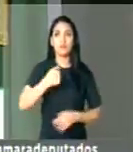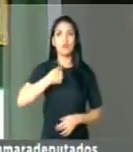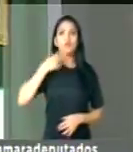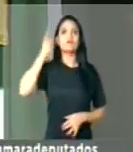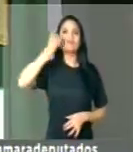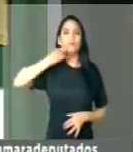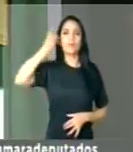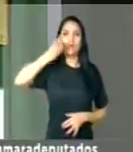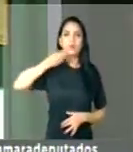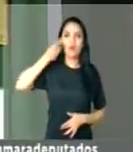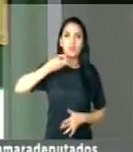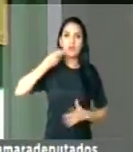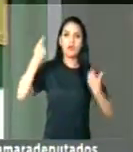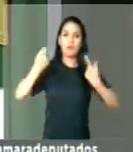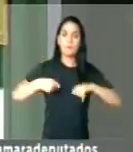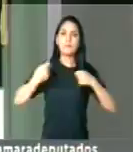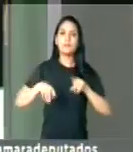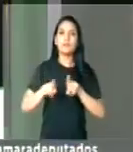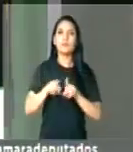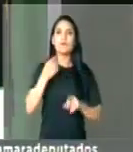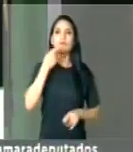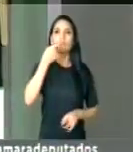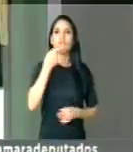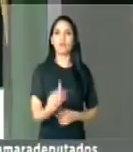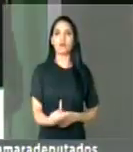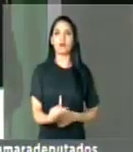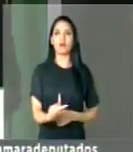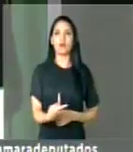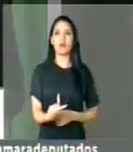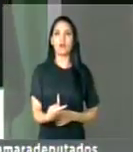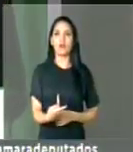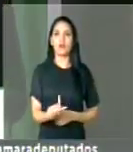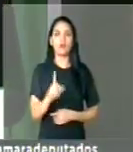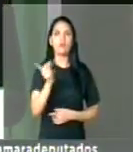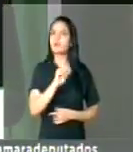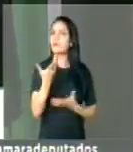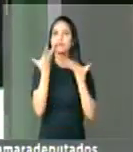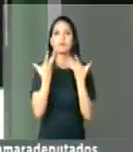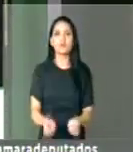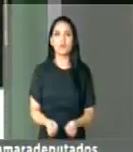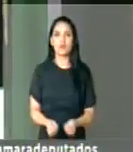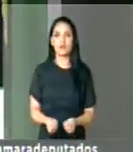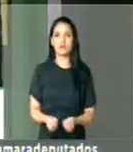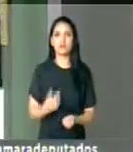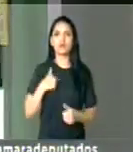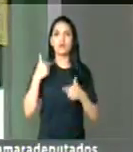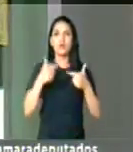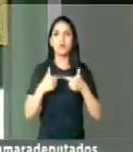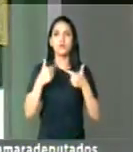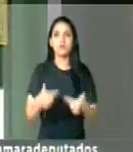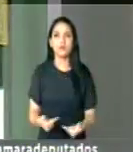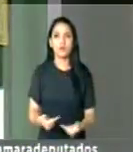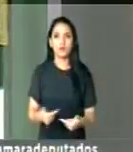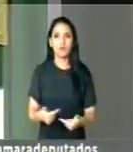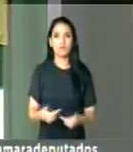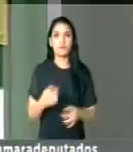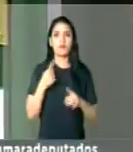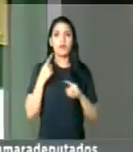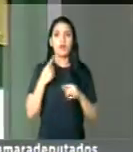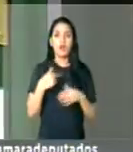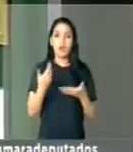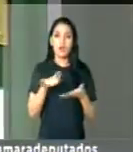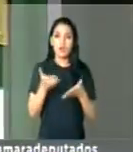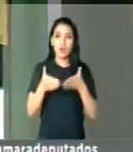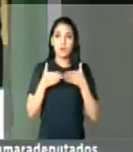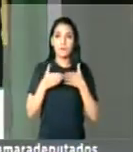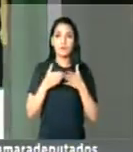fazer uma consideração com a Câmara dos Deputados. O Senado está começando a avaliar isso e daqui a pouco